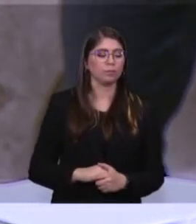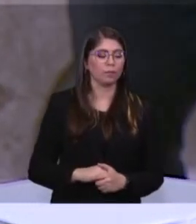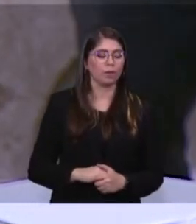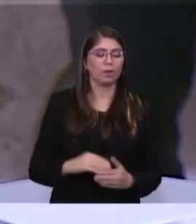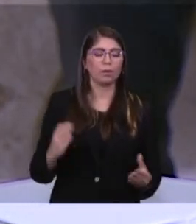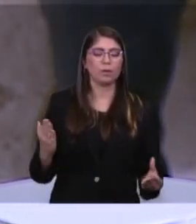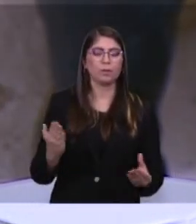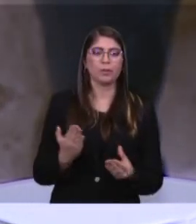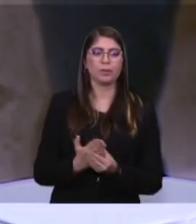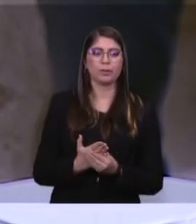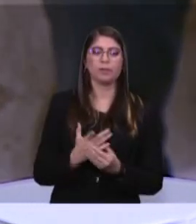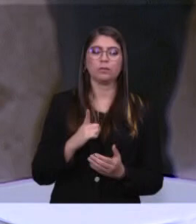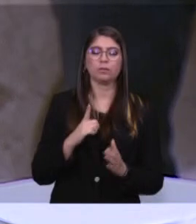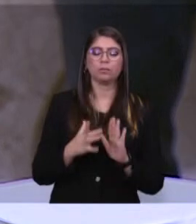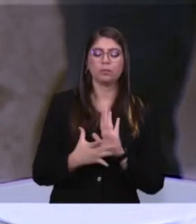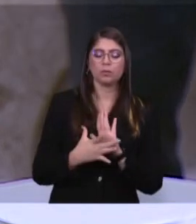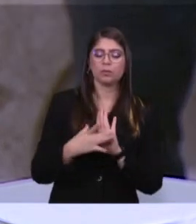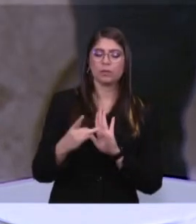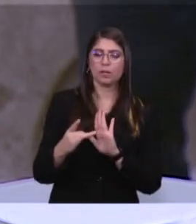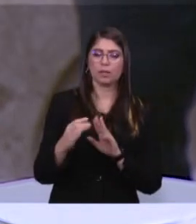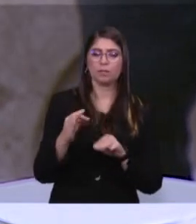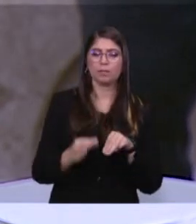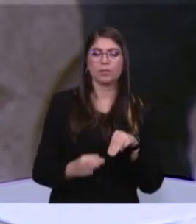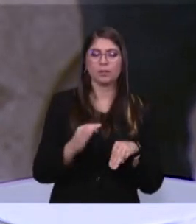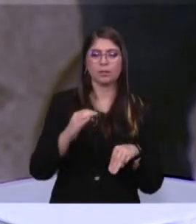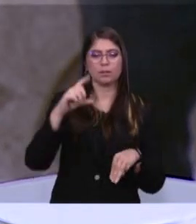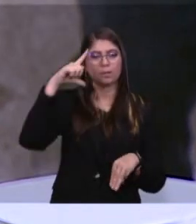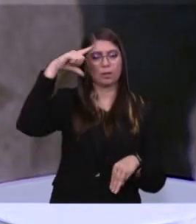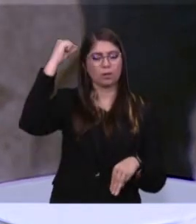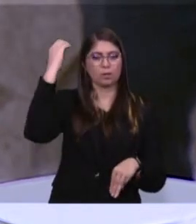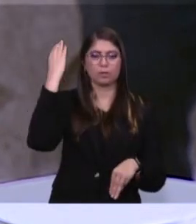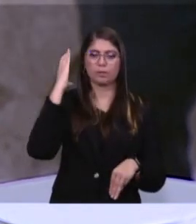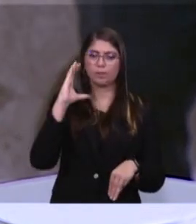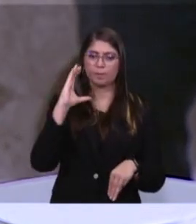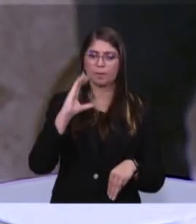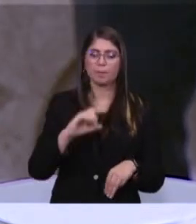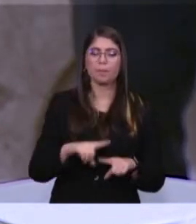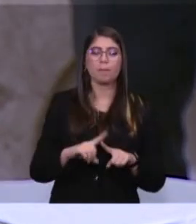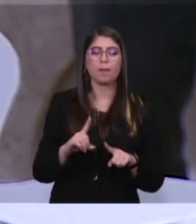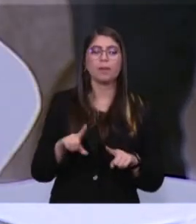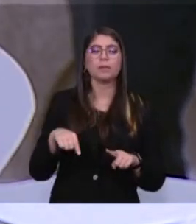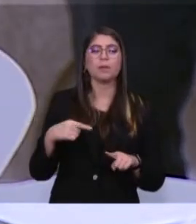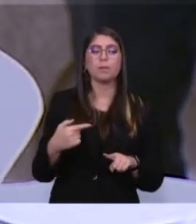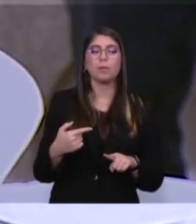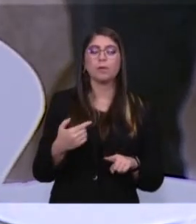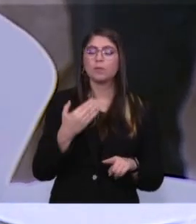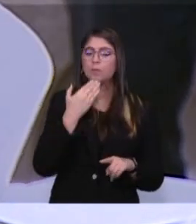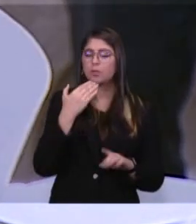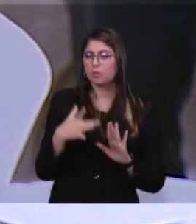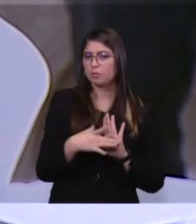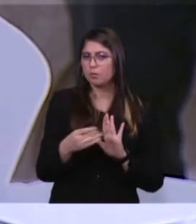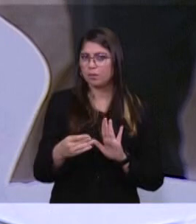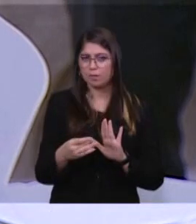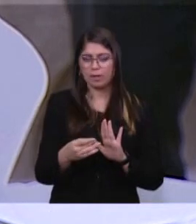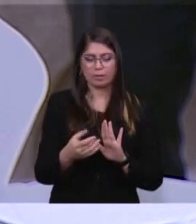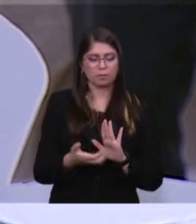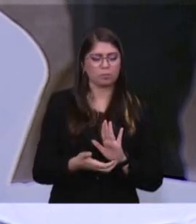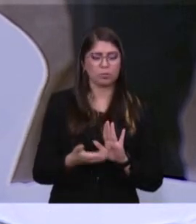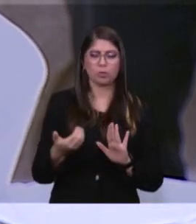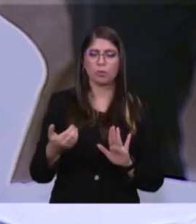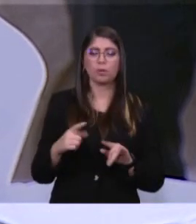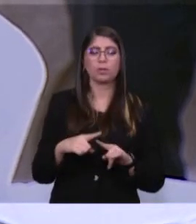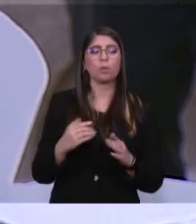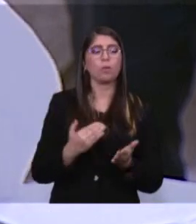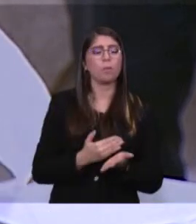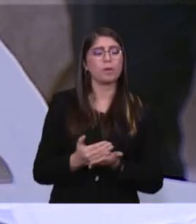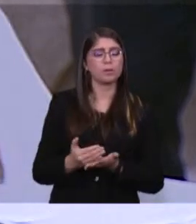o processo havia sido destacado pela ministra Rosa Weber, que, no entanto, retirou o pedido de destaque, de modo que começamos o